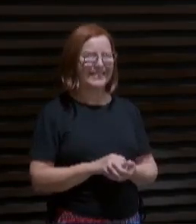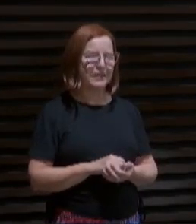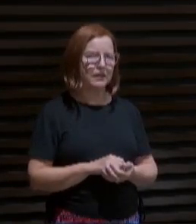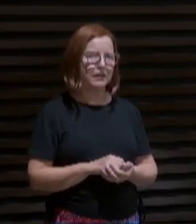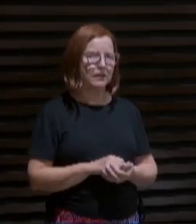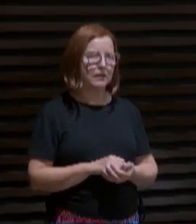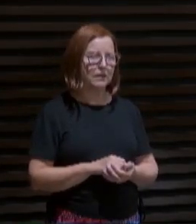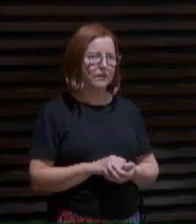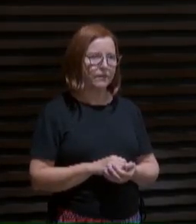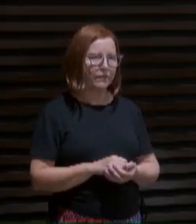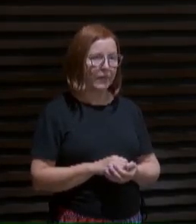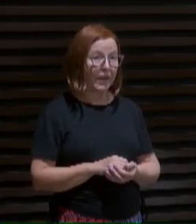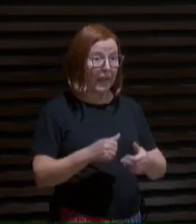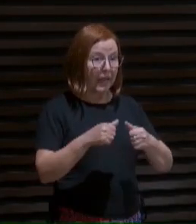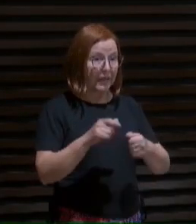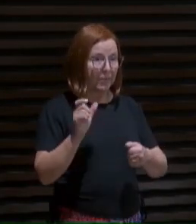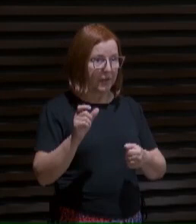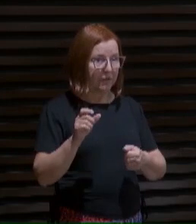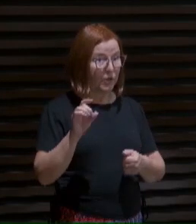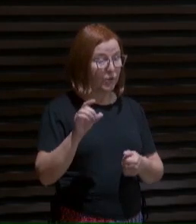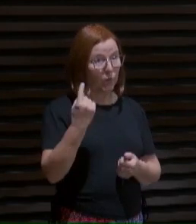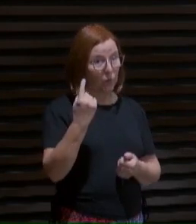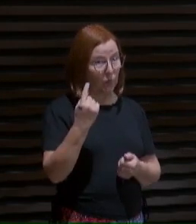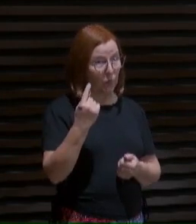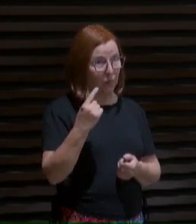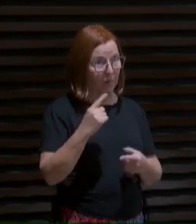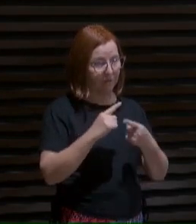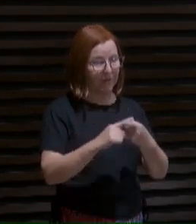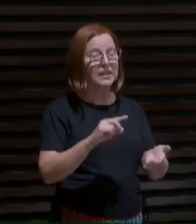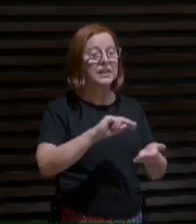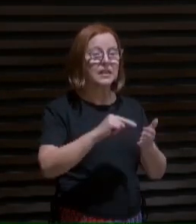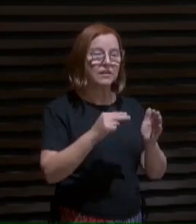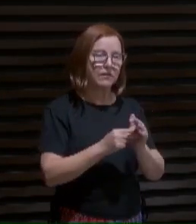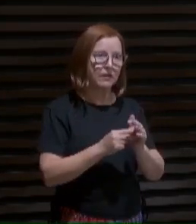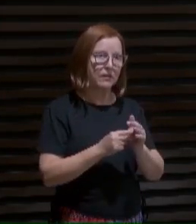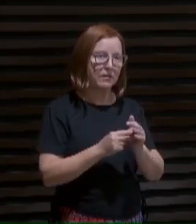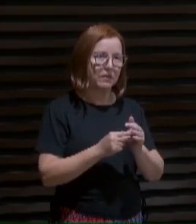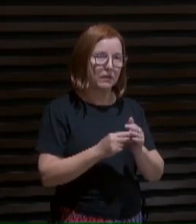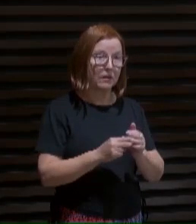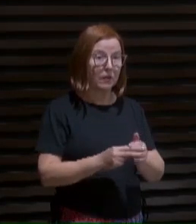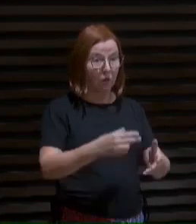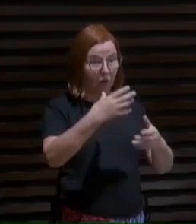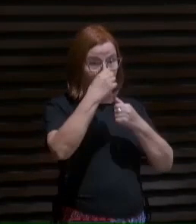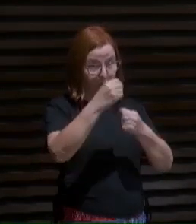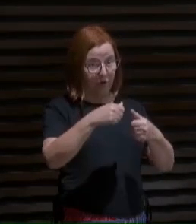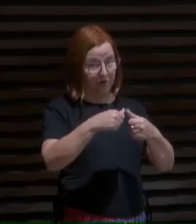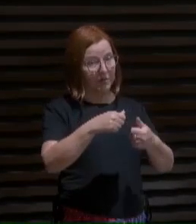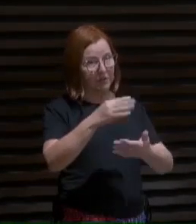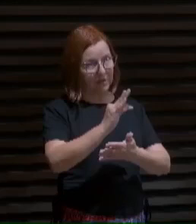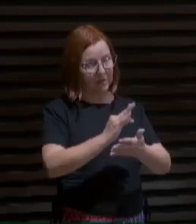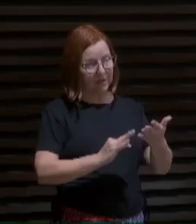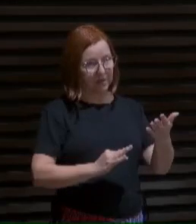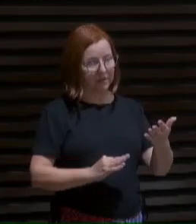Quando essa palavra só é citada uma vez, ela significa muito forte naquele texto. E